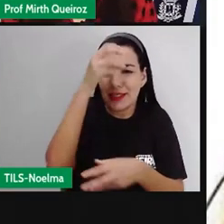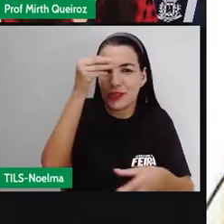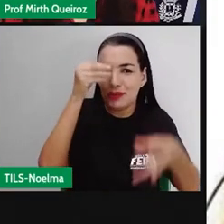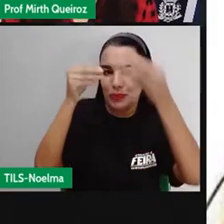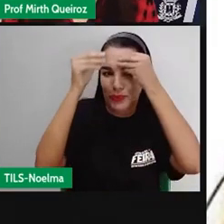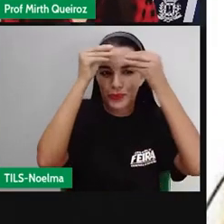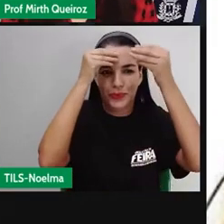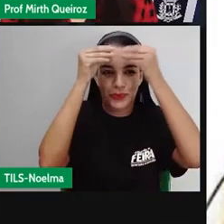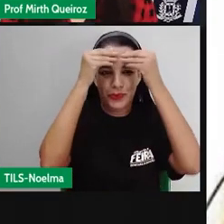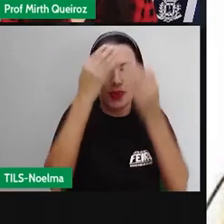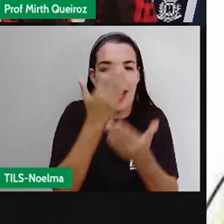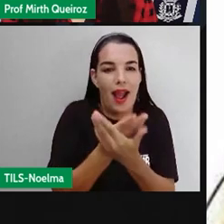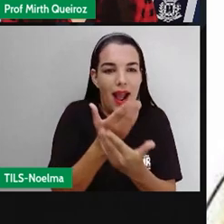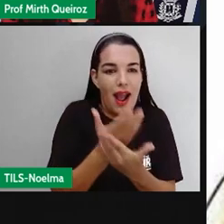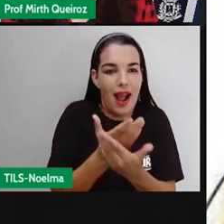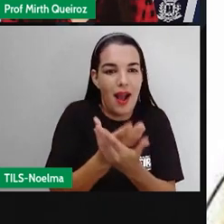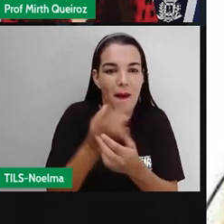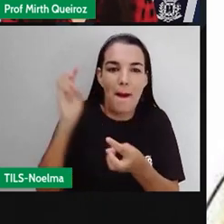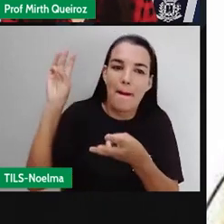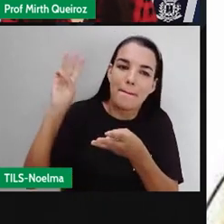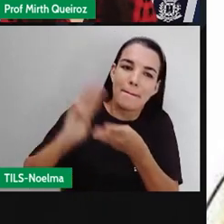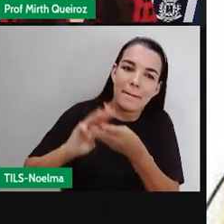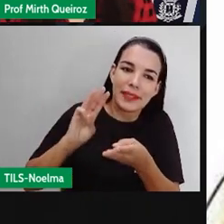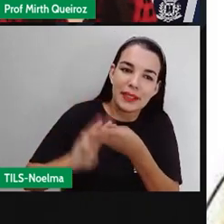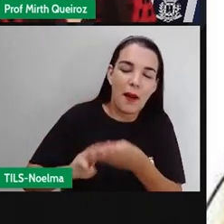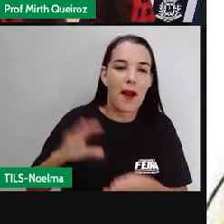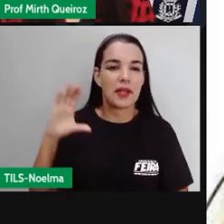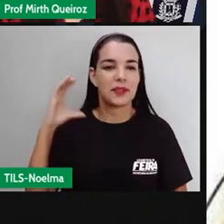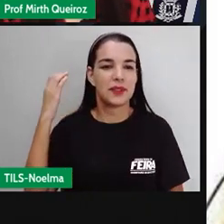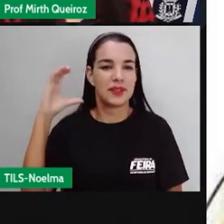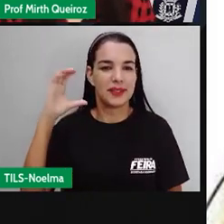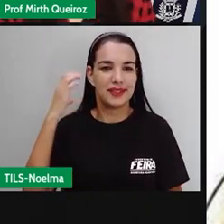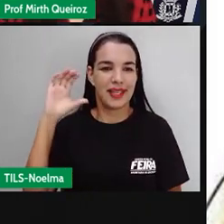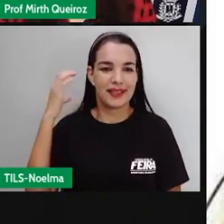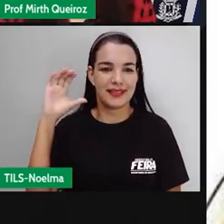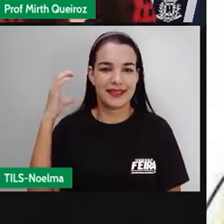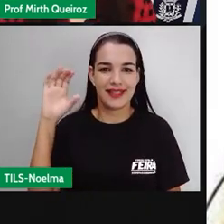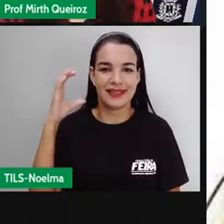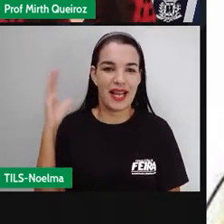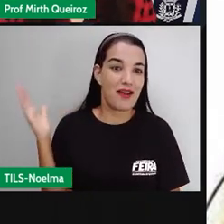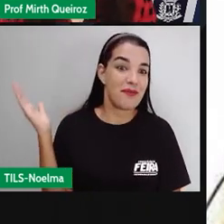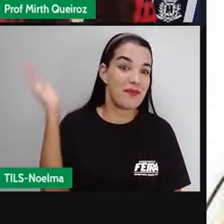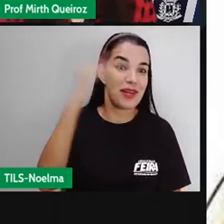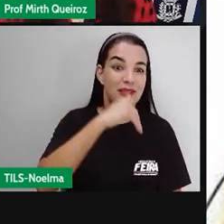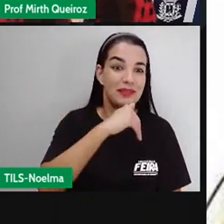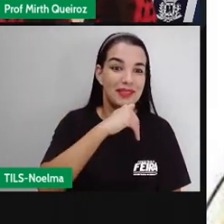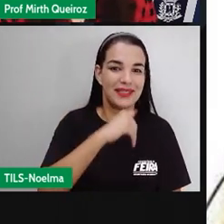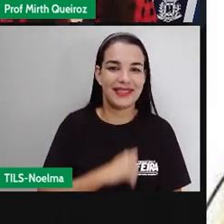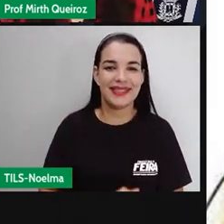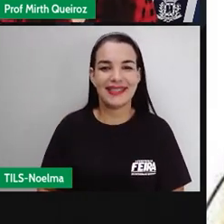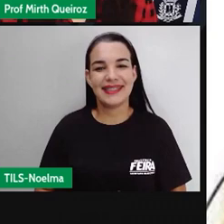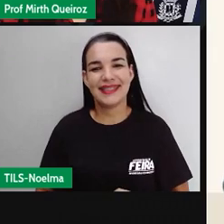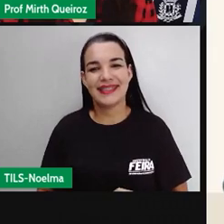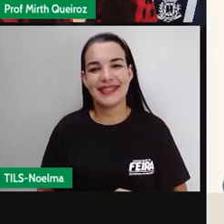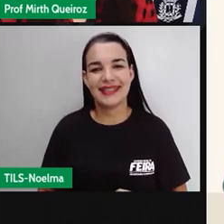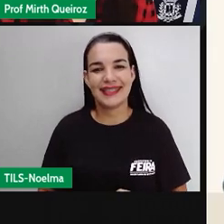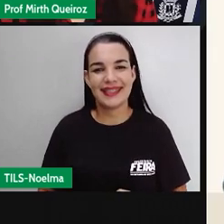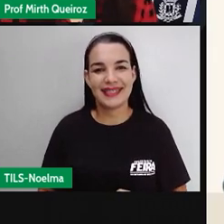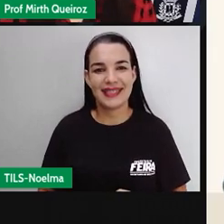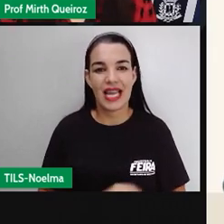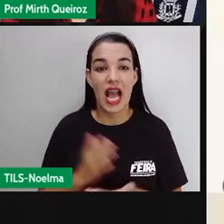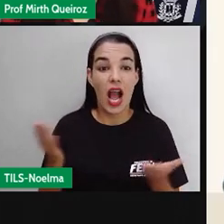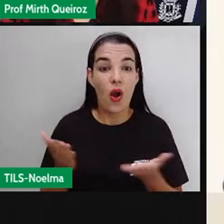E hoje nós teremos aula de matemática e ciências da natureza. Vamos lá? Nós vamos